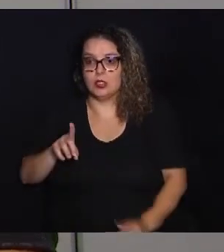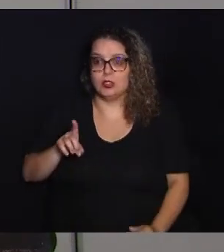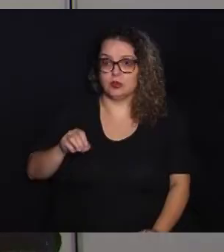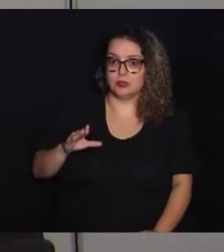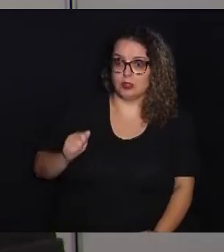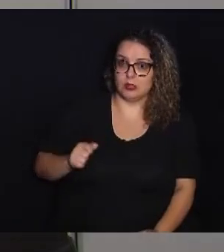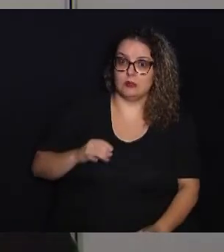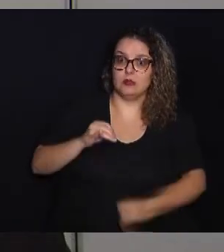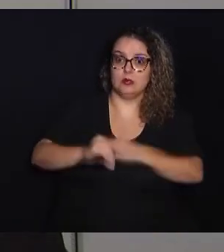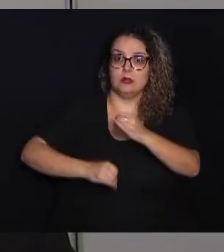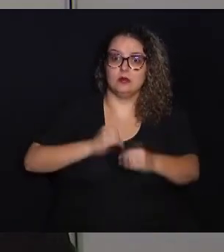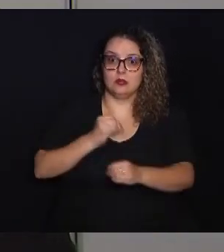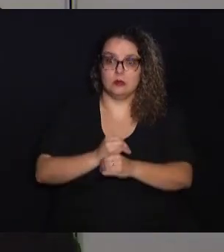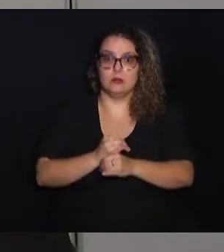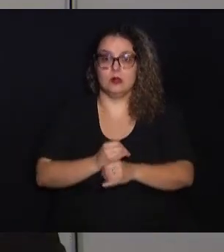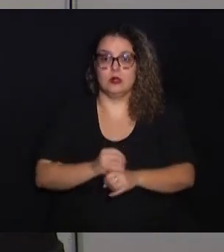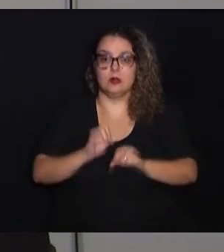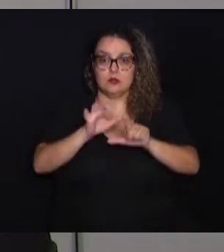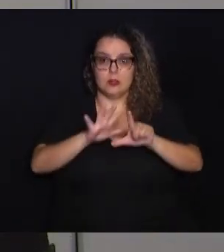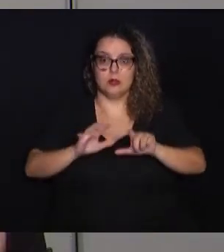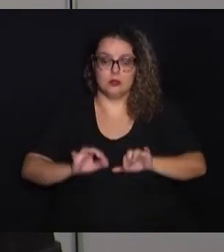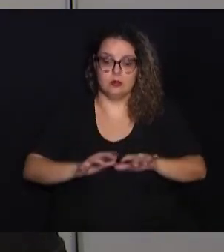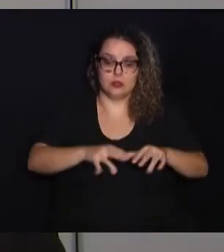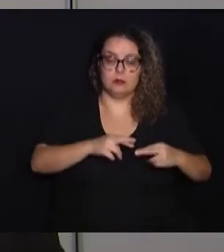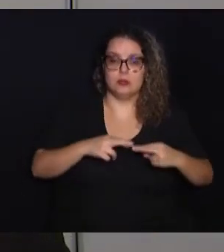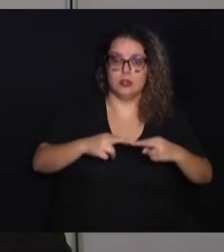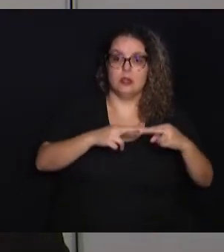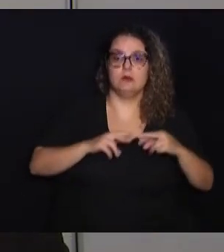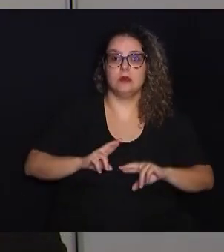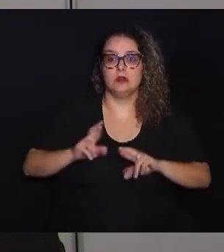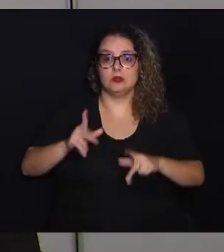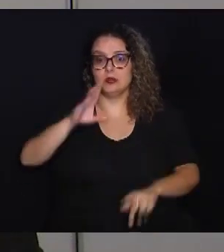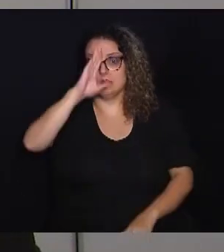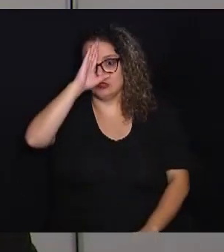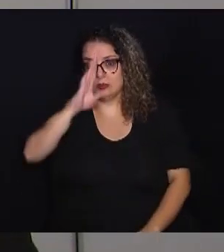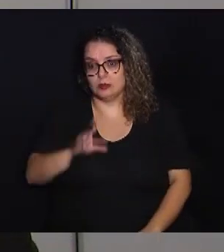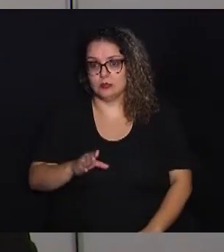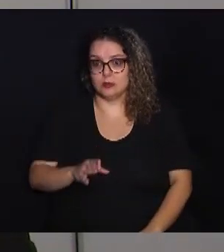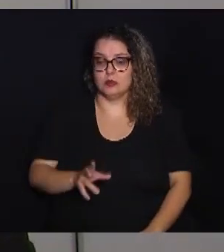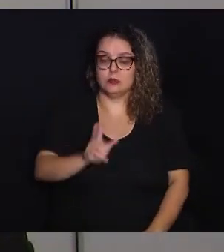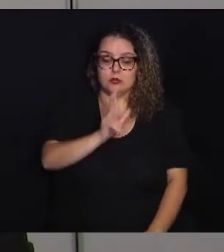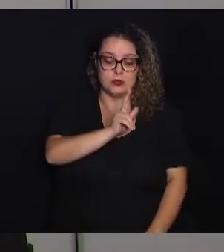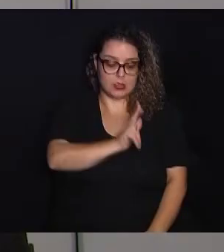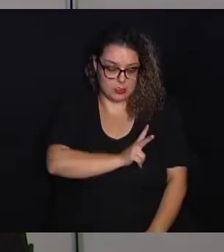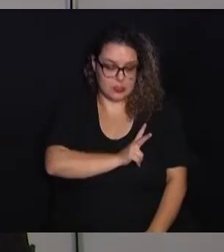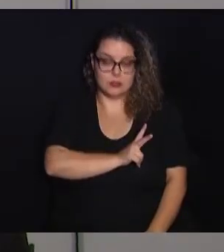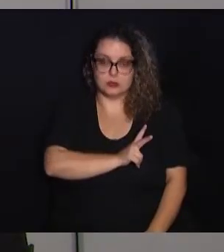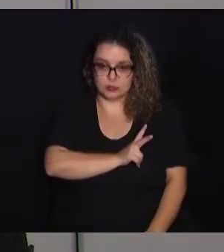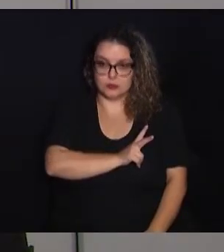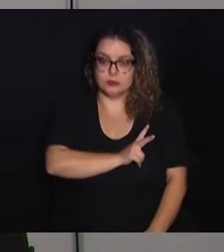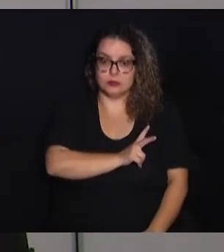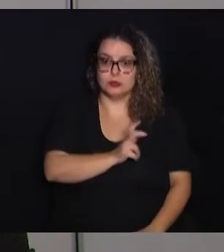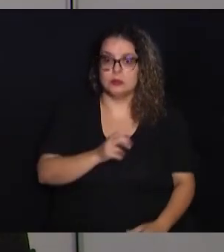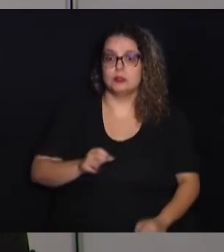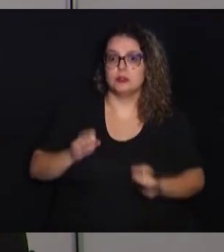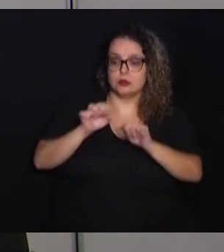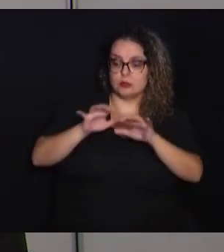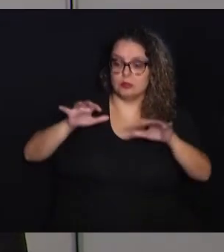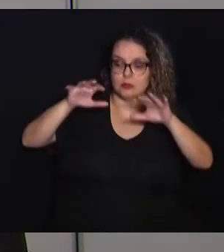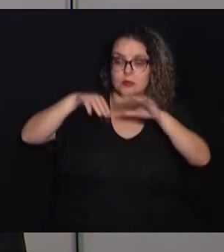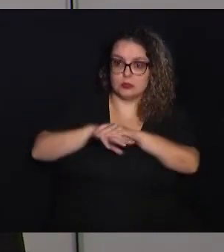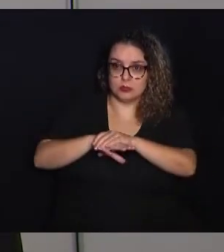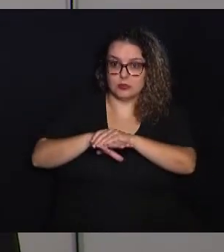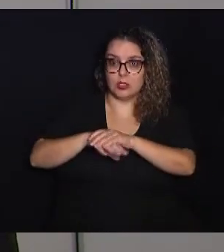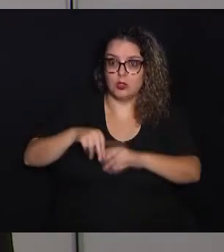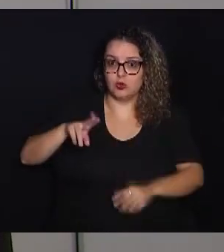doca faz a conexão com a internet e faz com que a imagem suba para a rede. A diferença principal é que, com essa câmera com